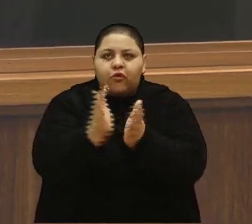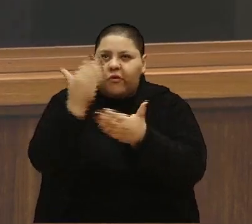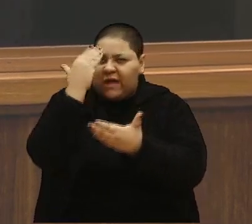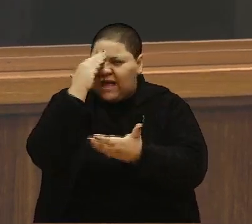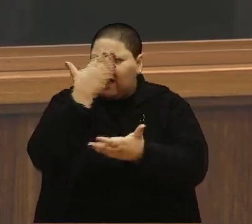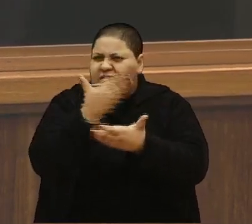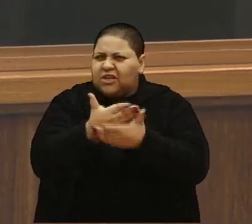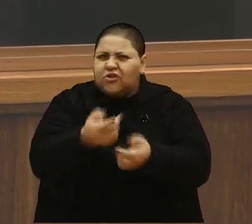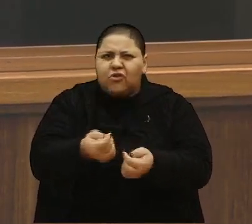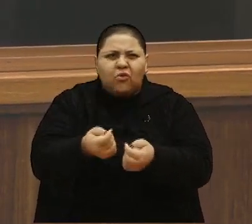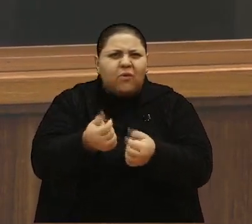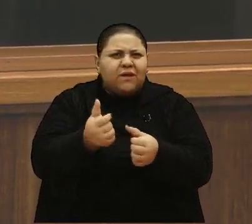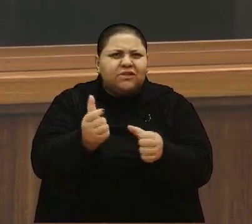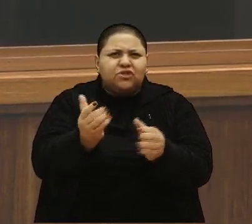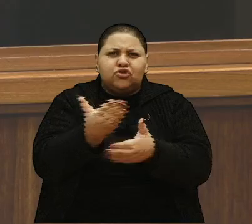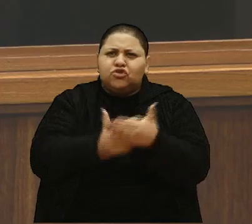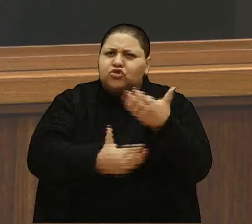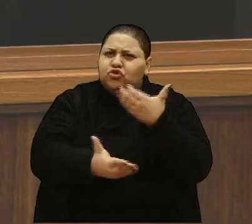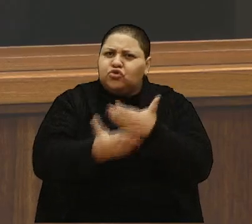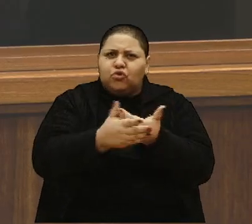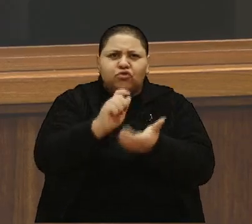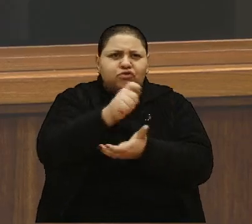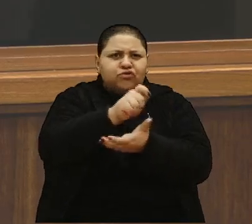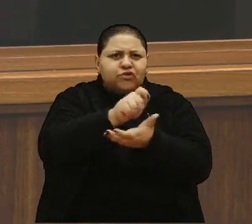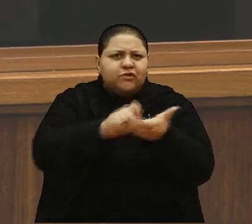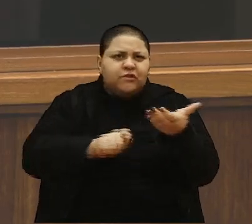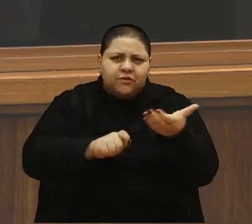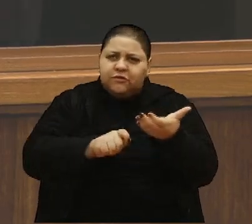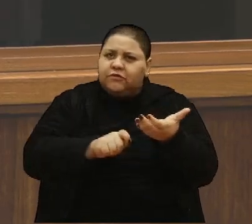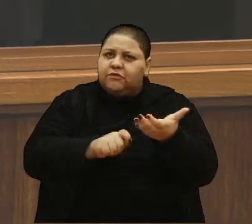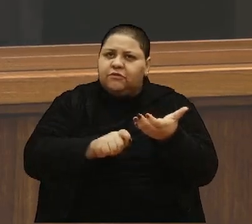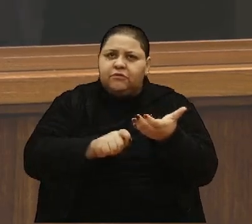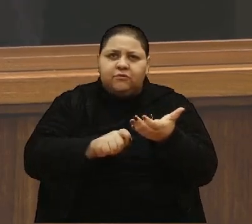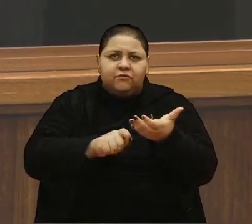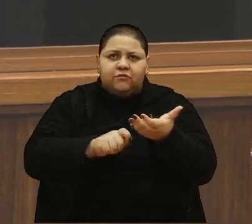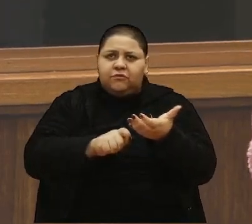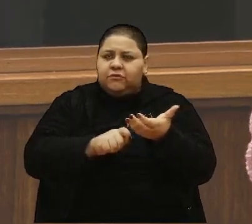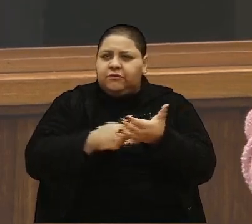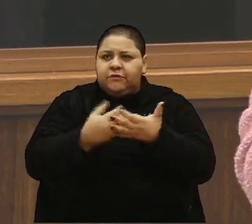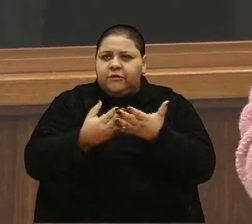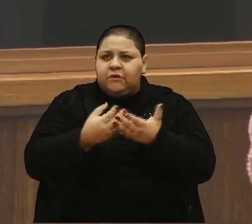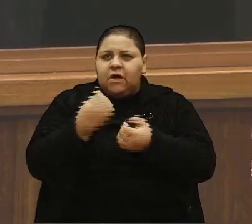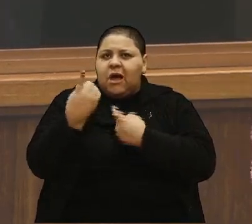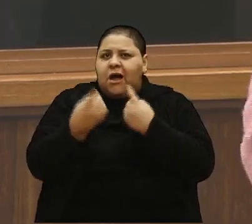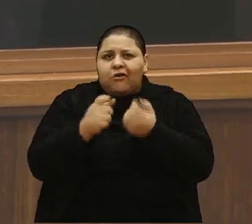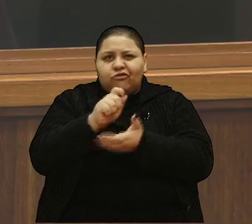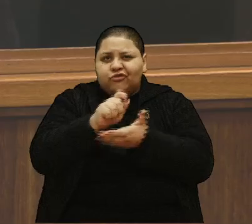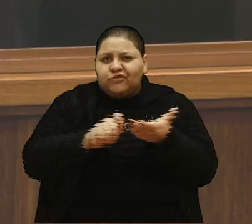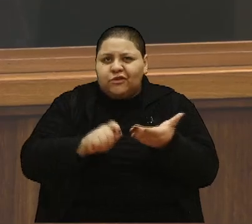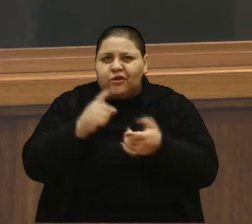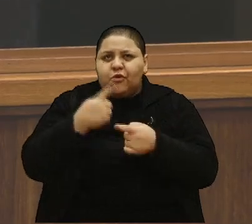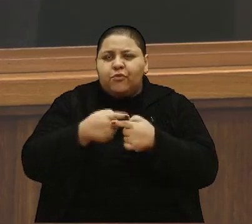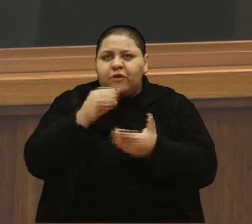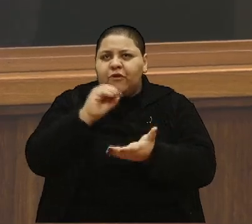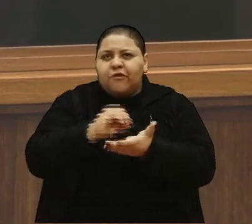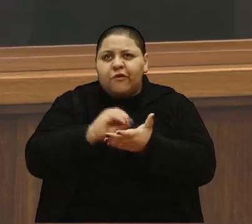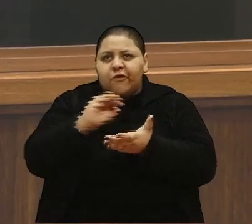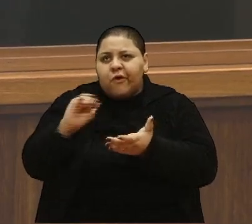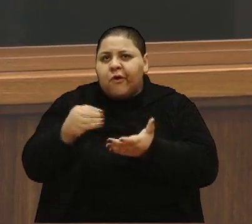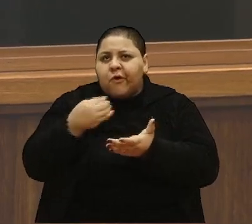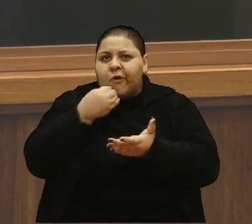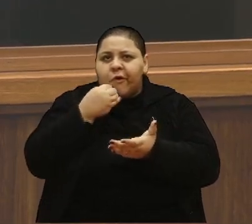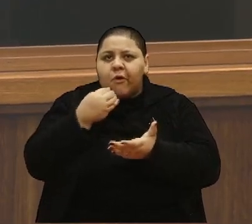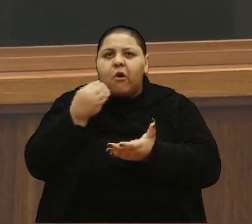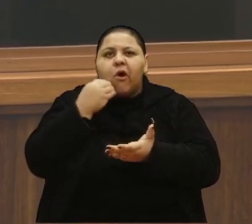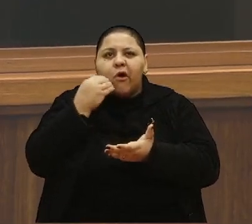quase unânime, e só se não foi unânime, foi simplesmente por falta de oportunidade. Com certeza,